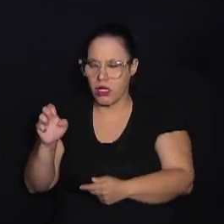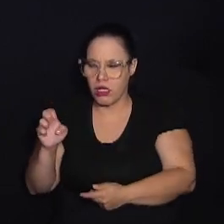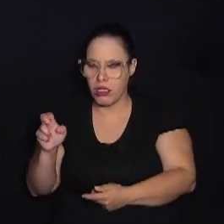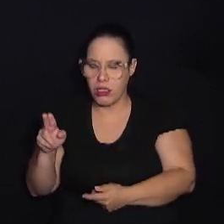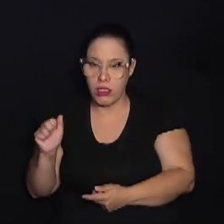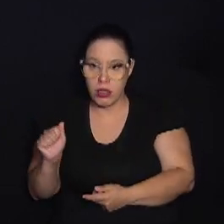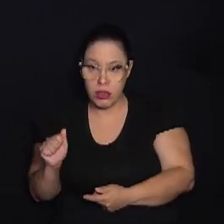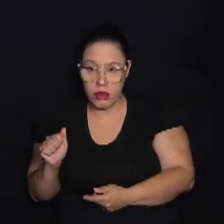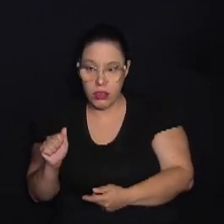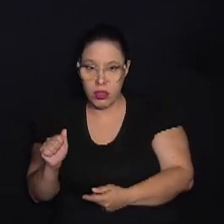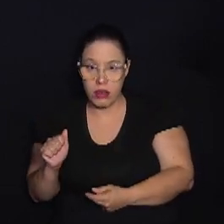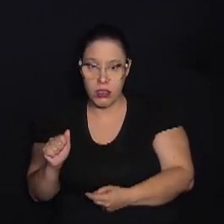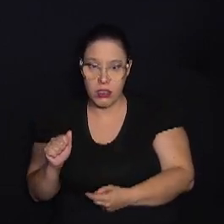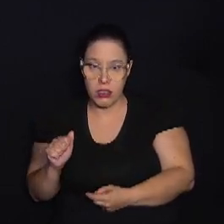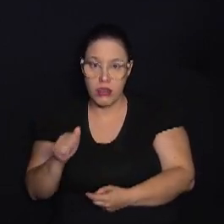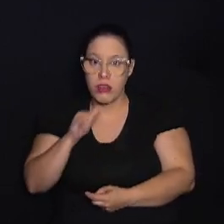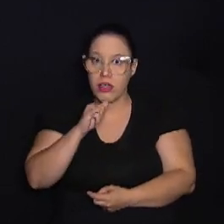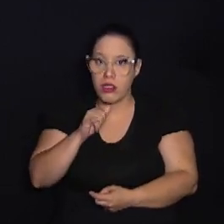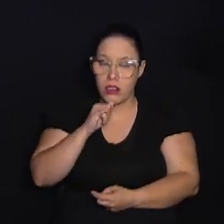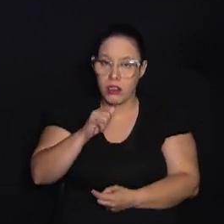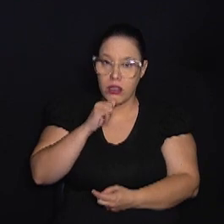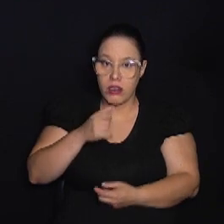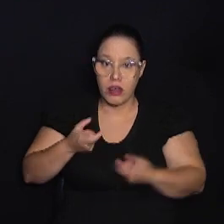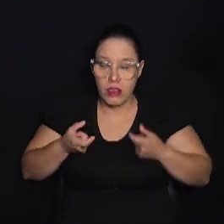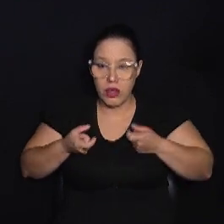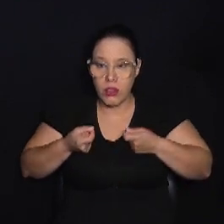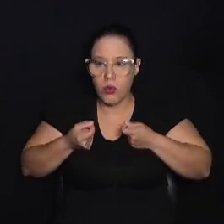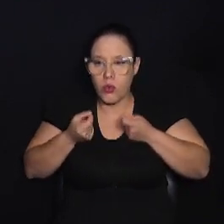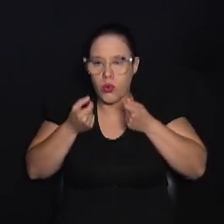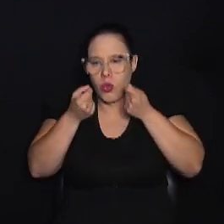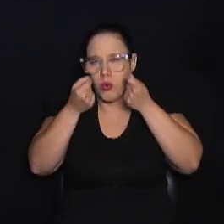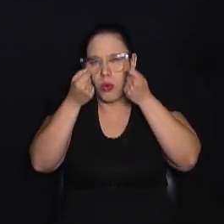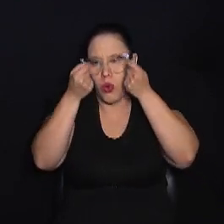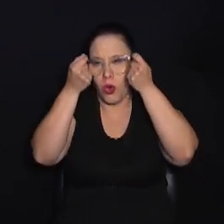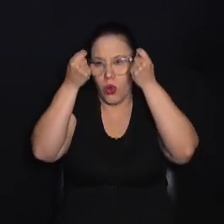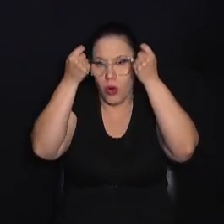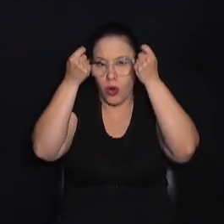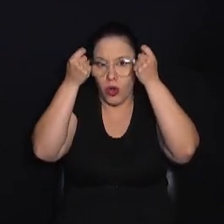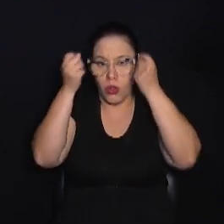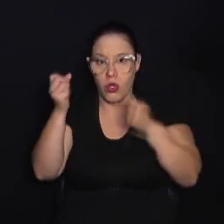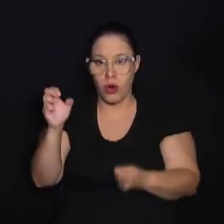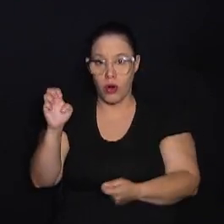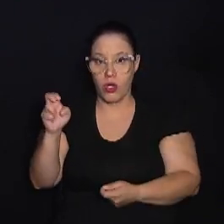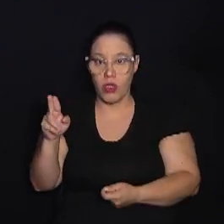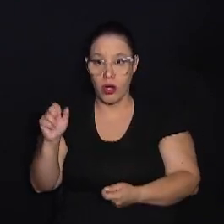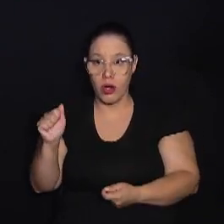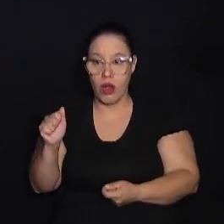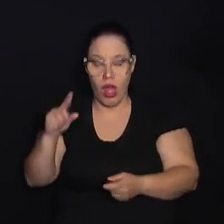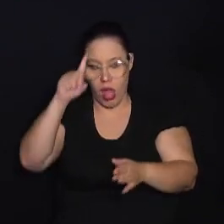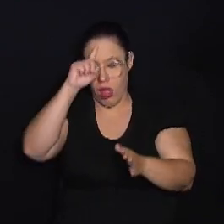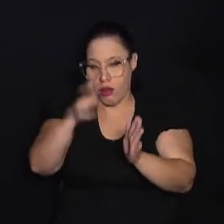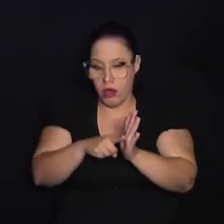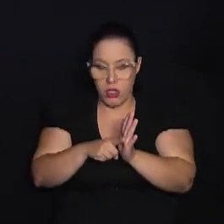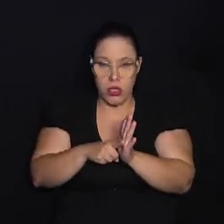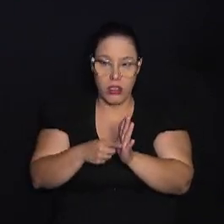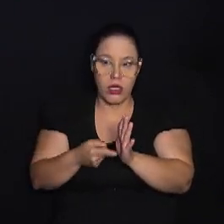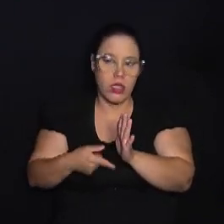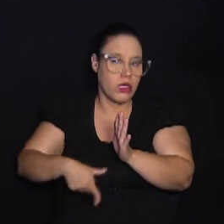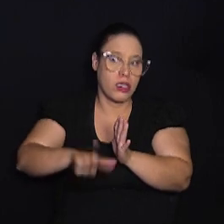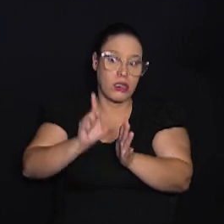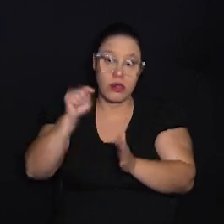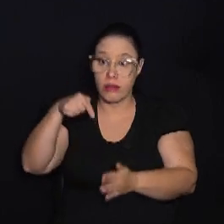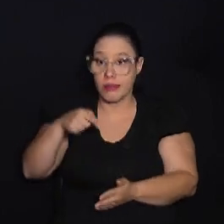Quando falam, por exemplo, tumores de orofaringe, os Estados Unidos faz a detecção muito mais precoce do que aqui. Aqui a gente